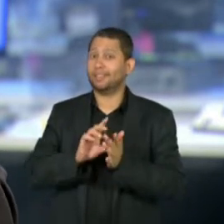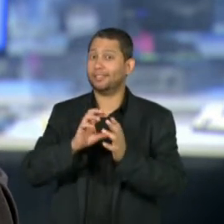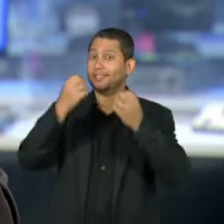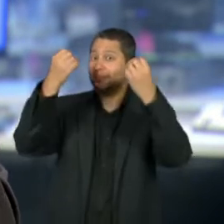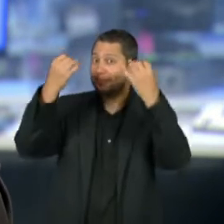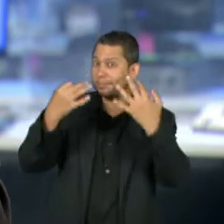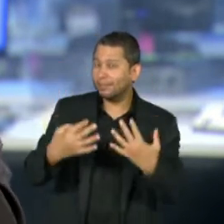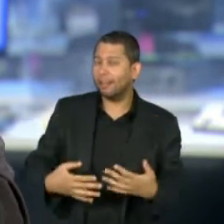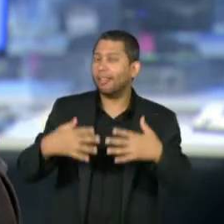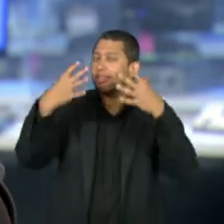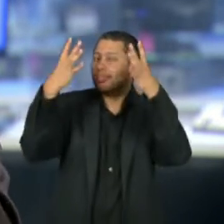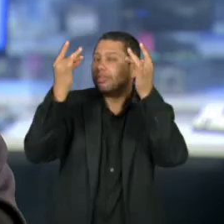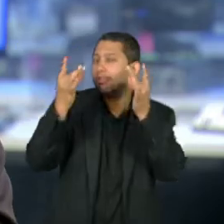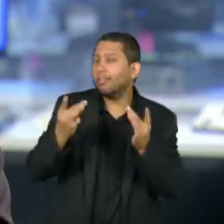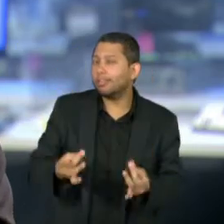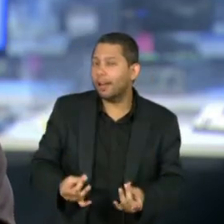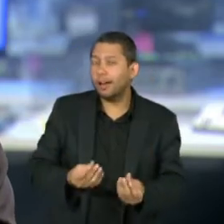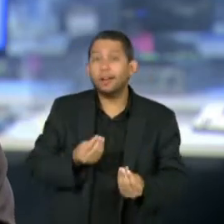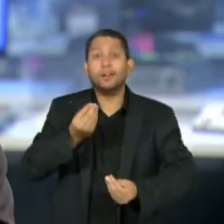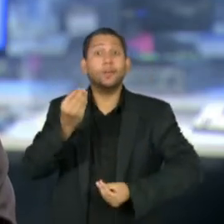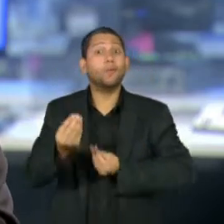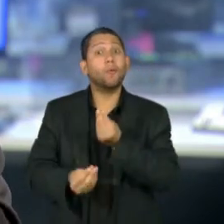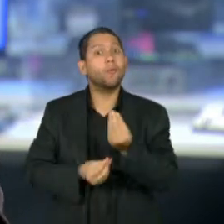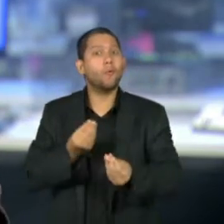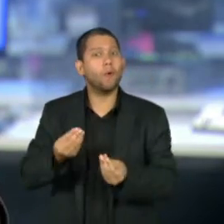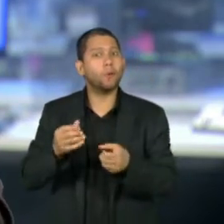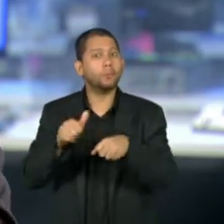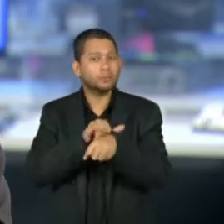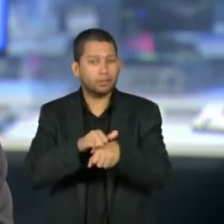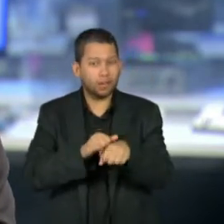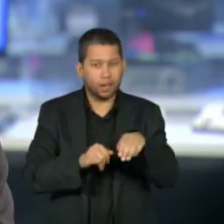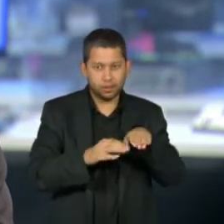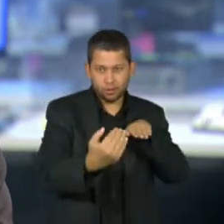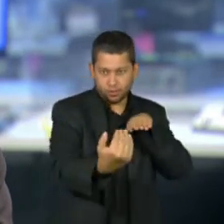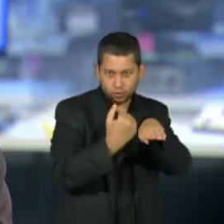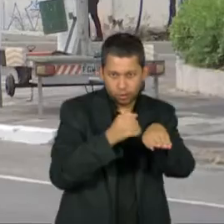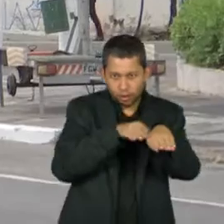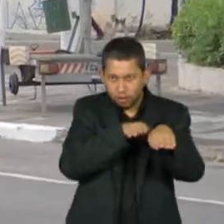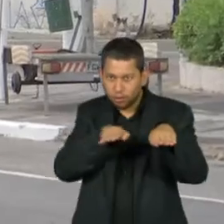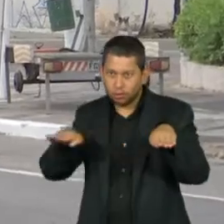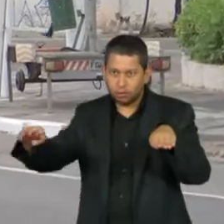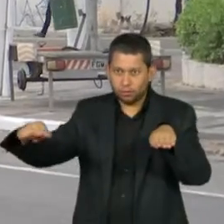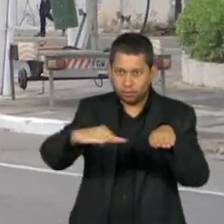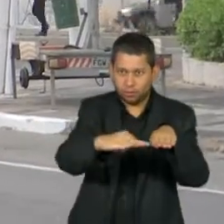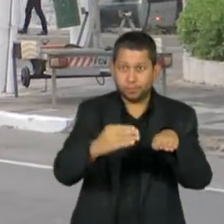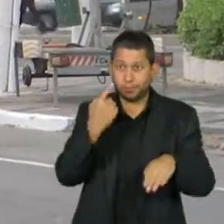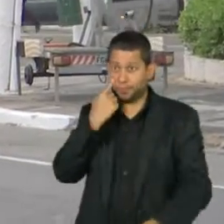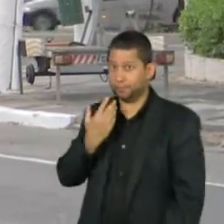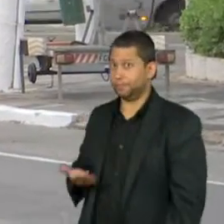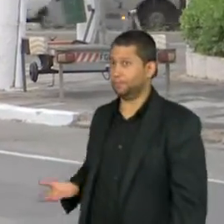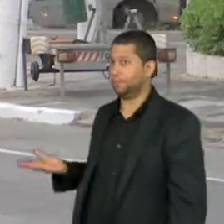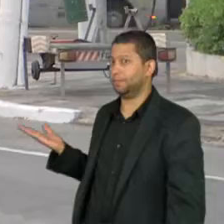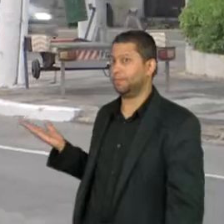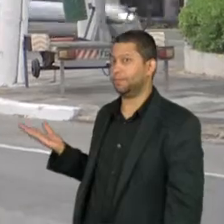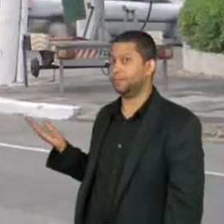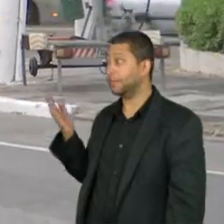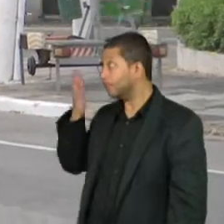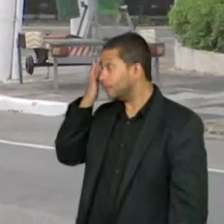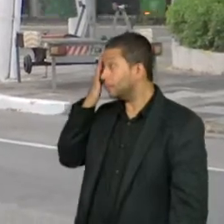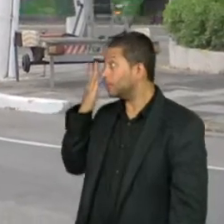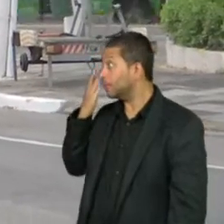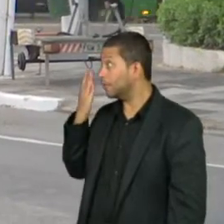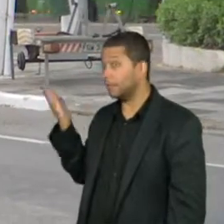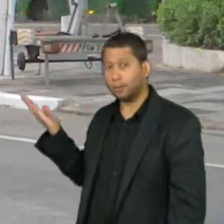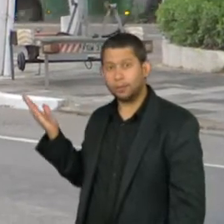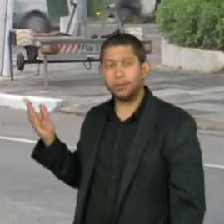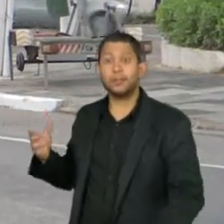no detalhe como é que funciona esse desvio. Vamos, por favor, exibir. A poucos metros do local onde está